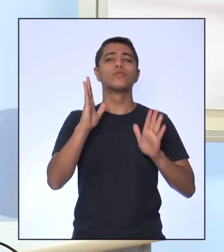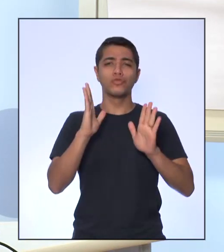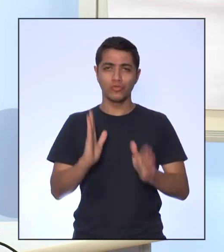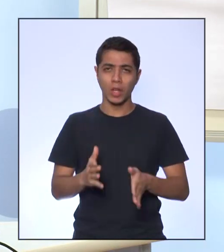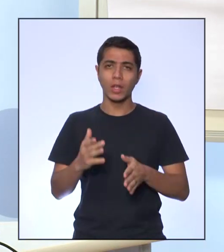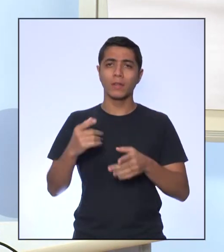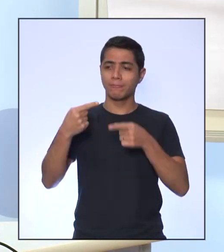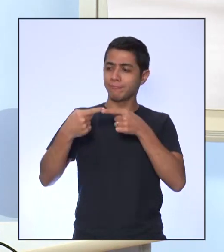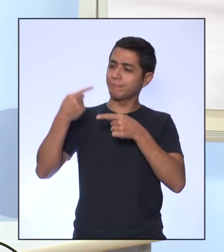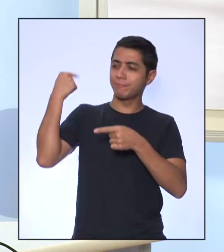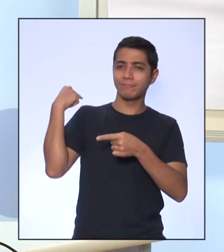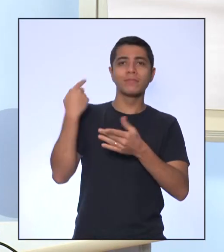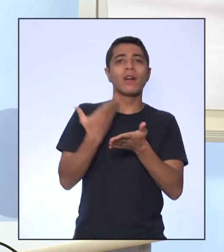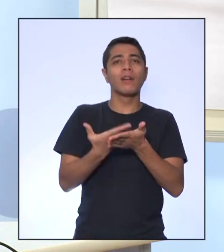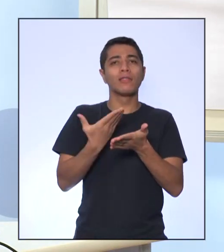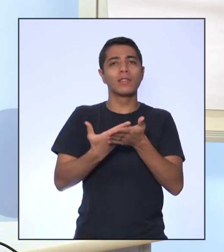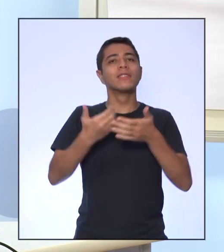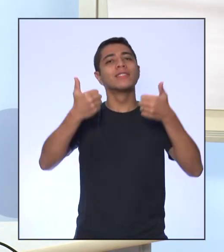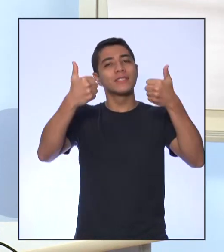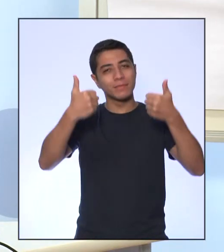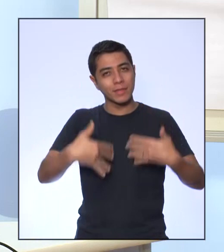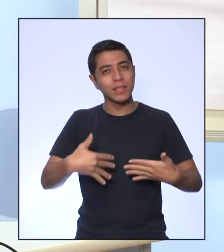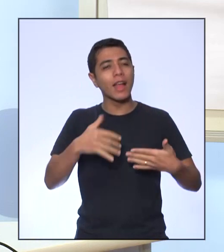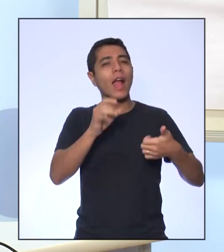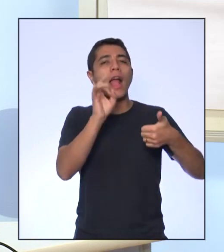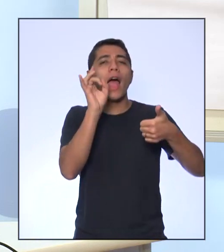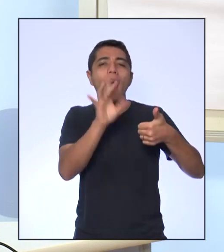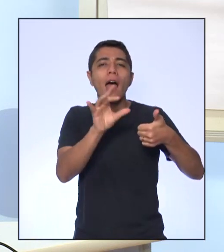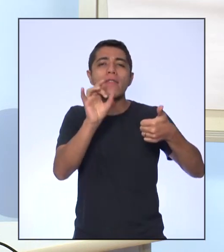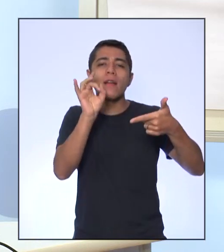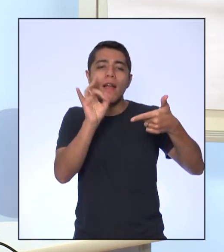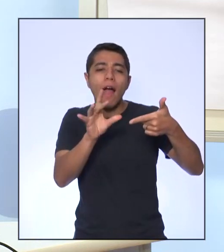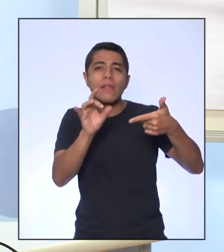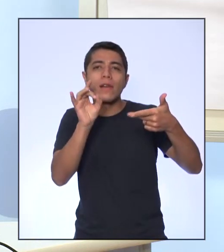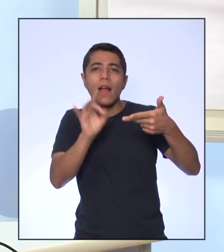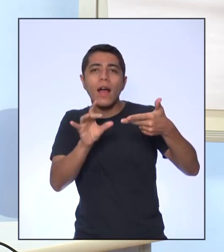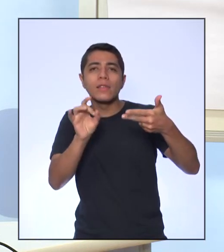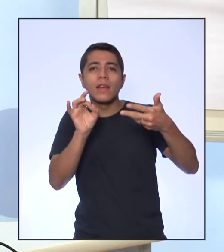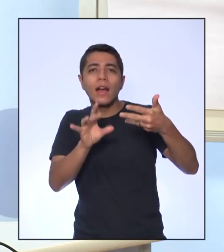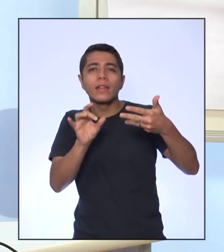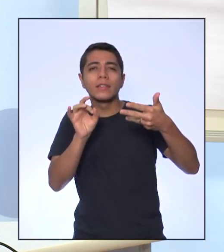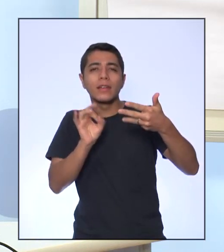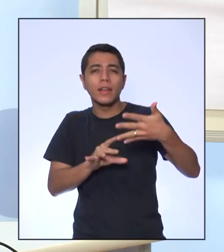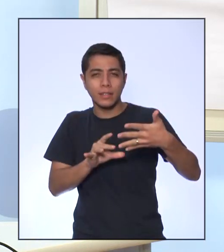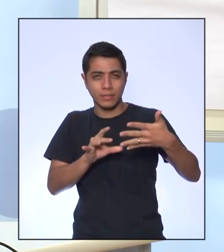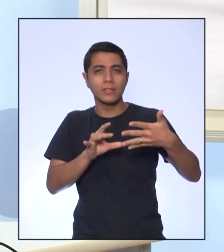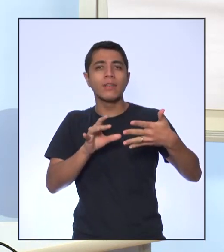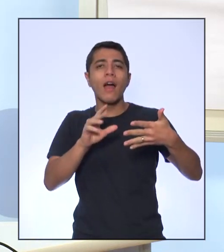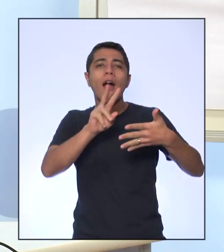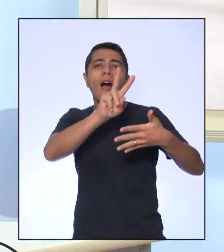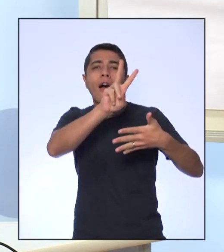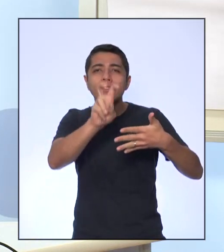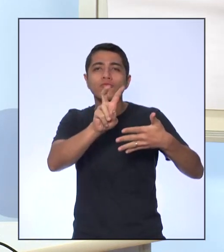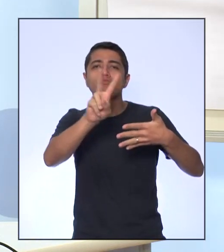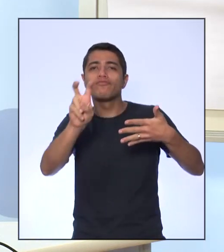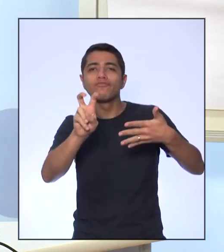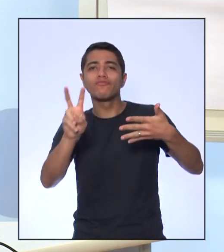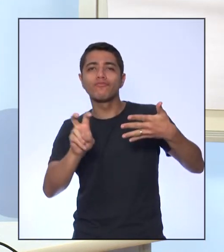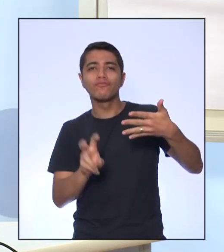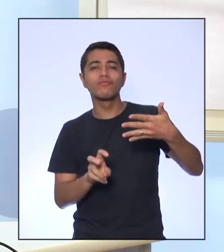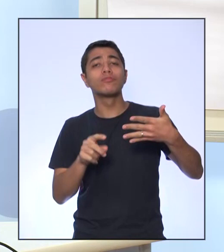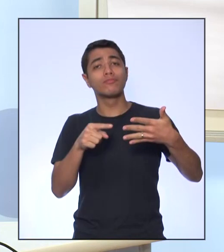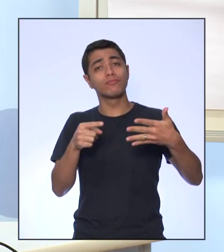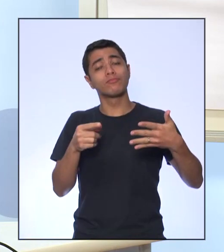na aula anterior um pouquinho de cada reta um pouquinho de cada segmento relacionado ao circulo trigonométrico